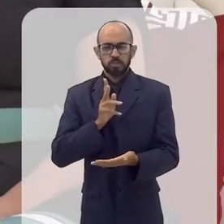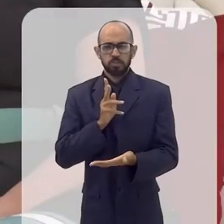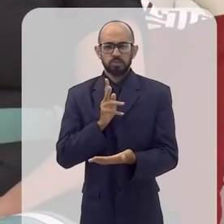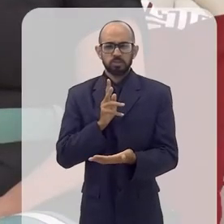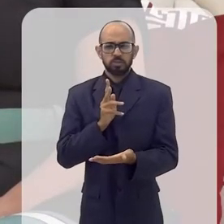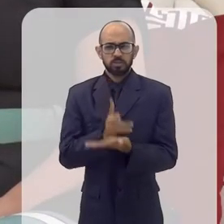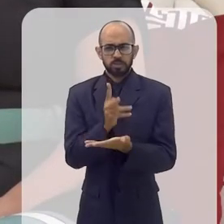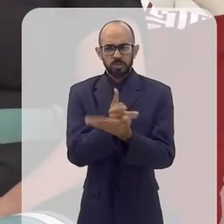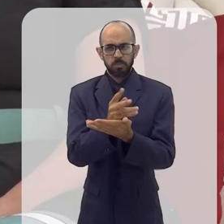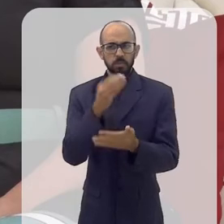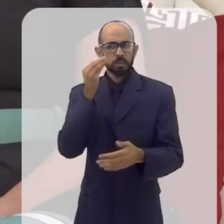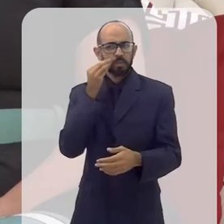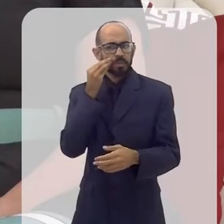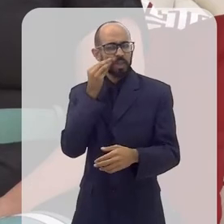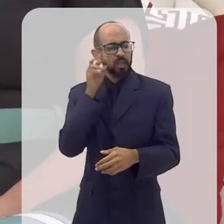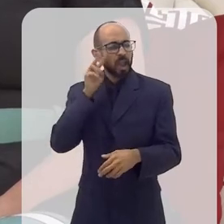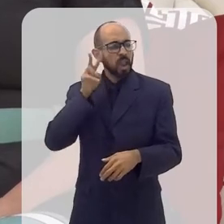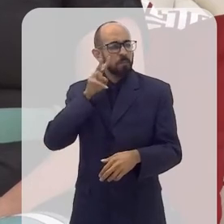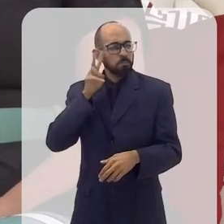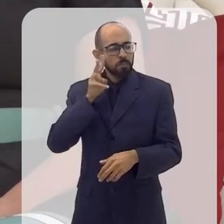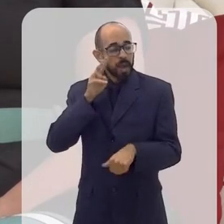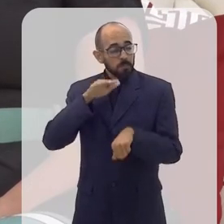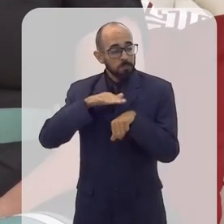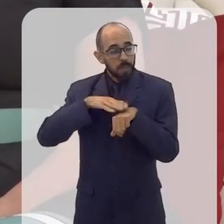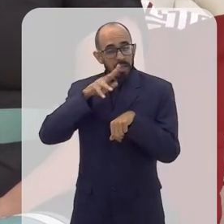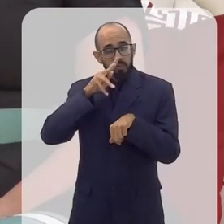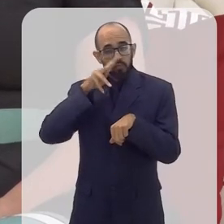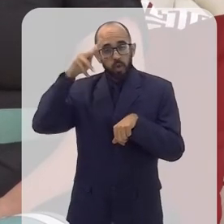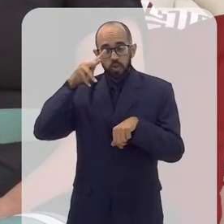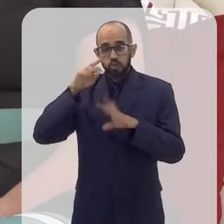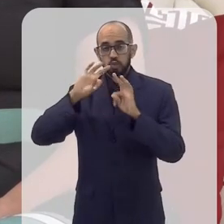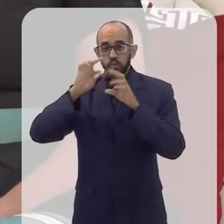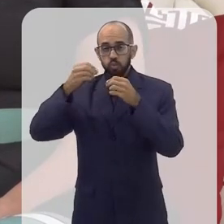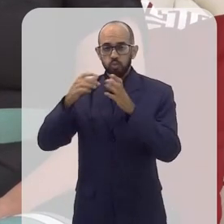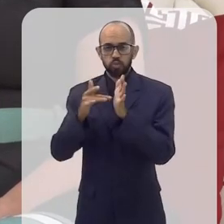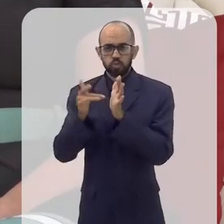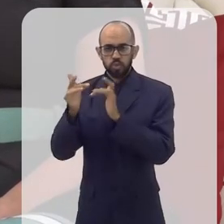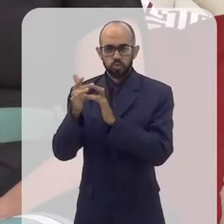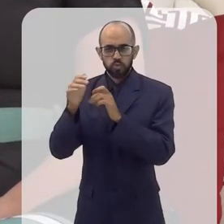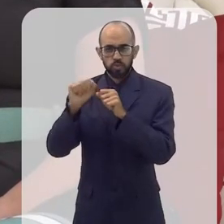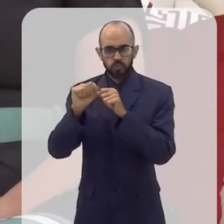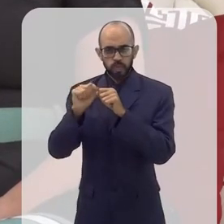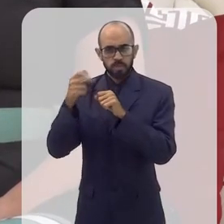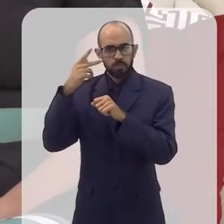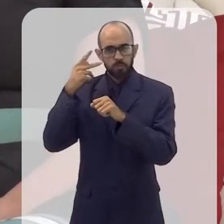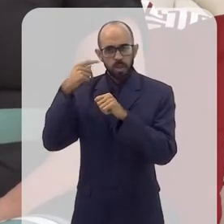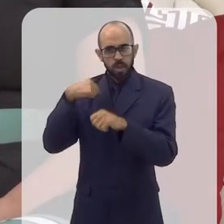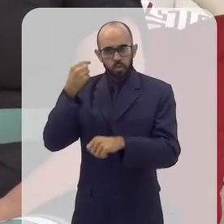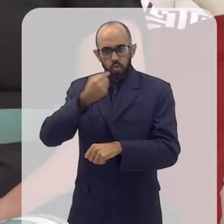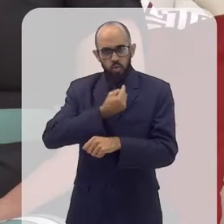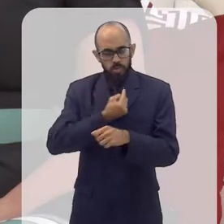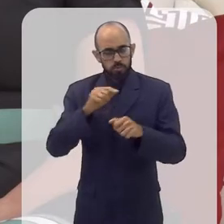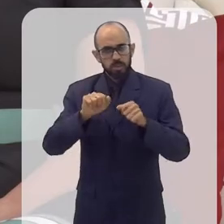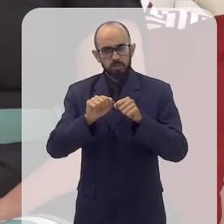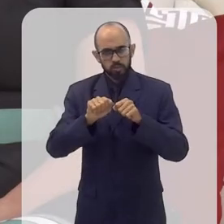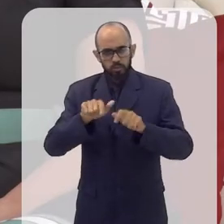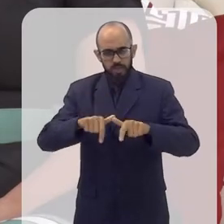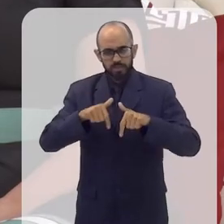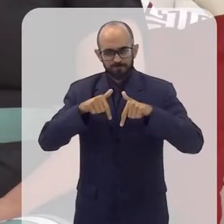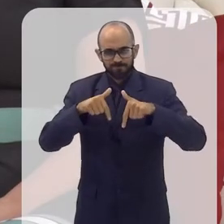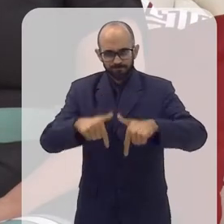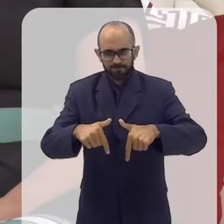procuramos relembrar com ainda mais intensidade tudo o que Ele fez por nós, para que nós possamos devolver em